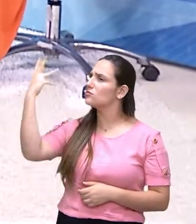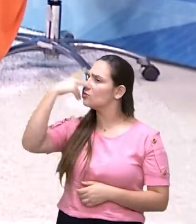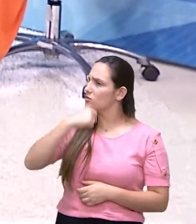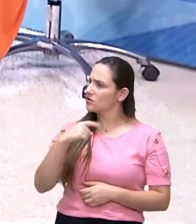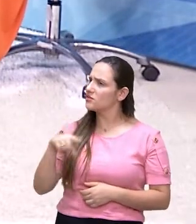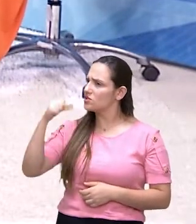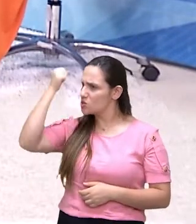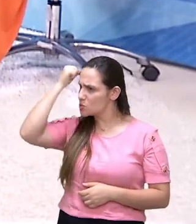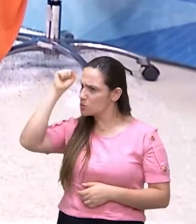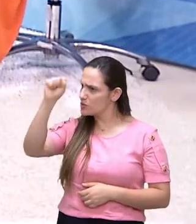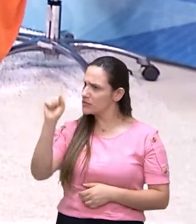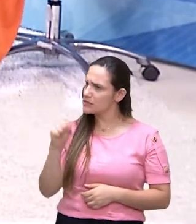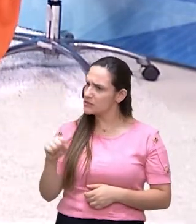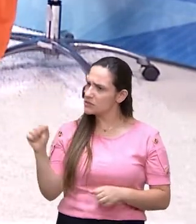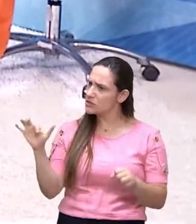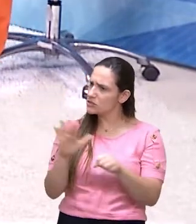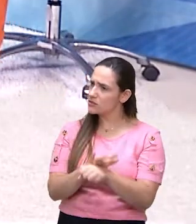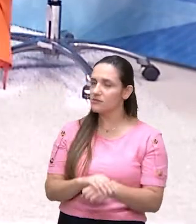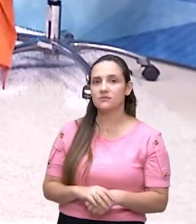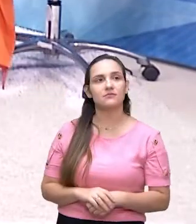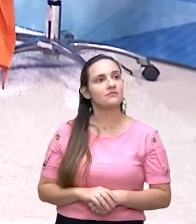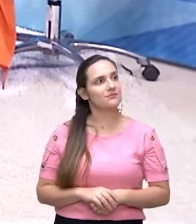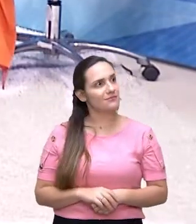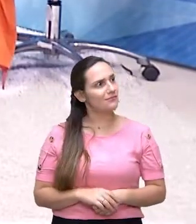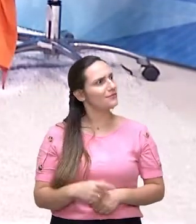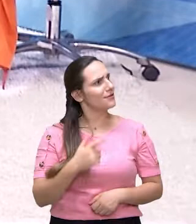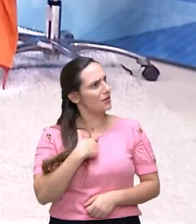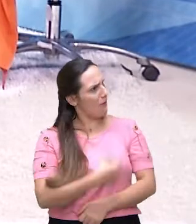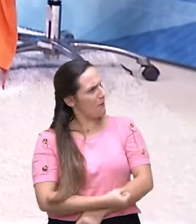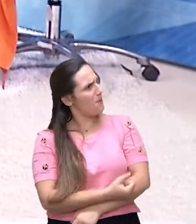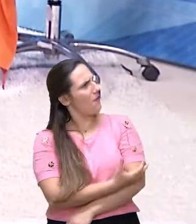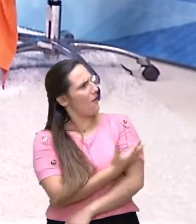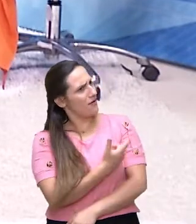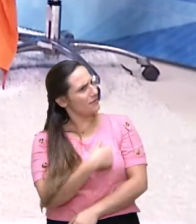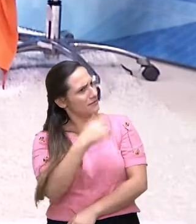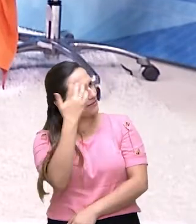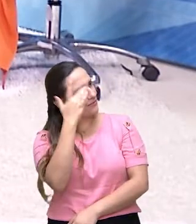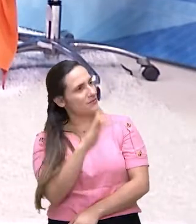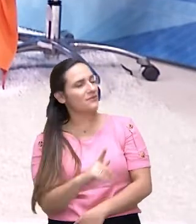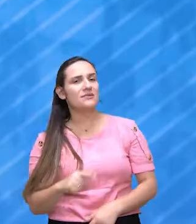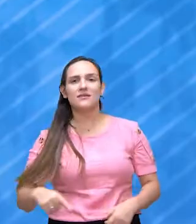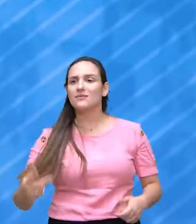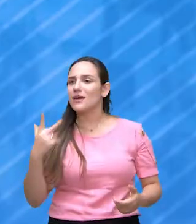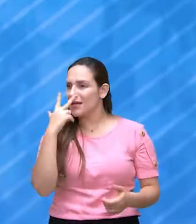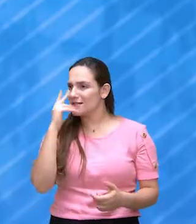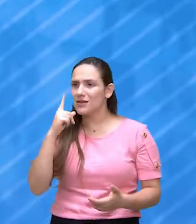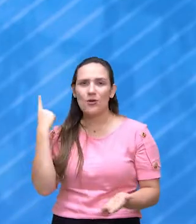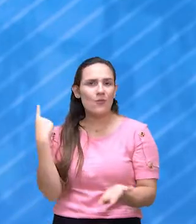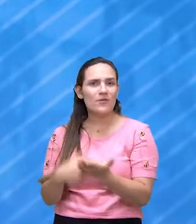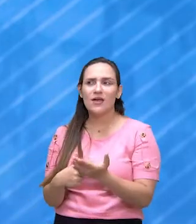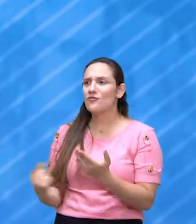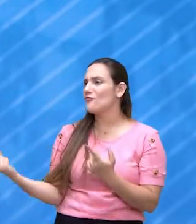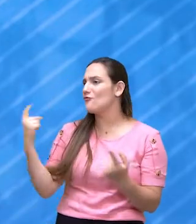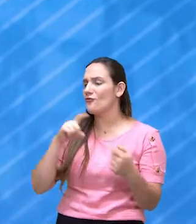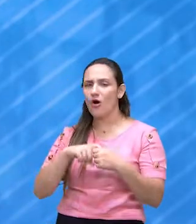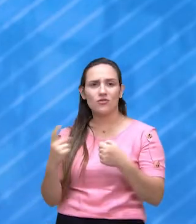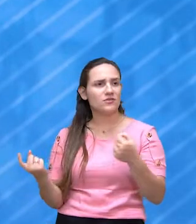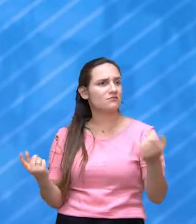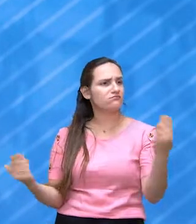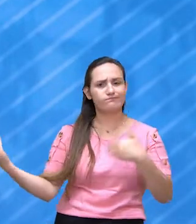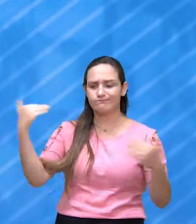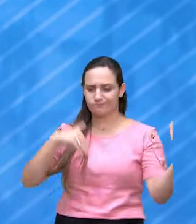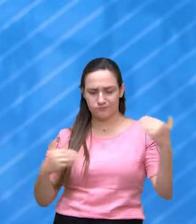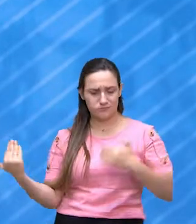professora bonito de ver né O evento foi um sucesso Nossa você me emocionou passando esse vídeo Realmente foi um reencontro